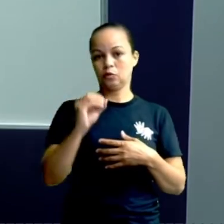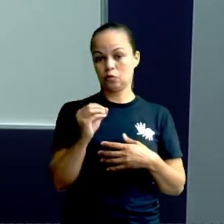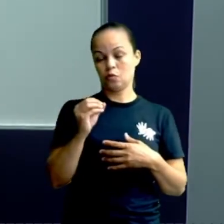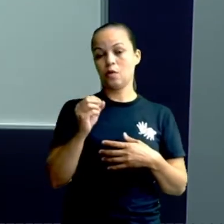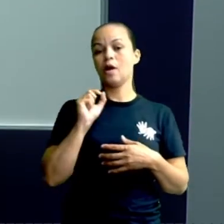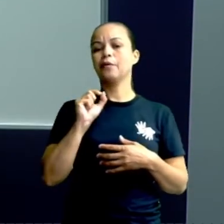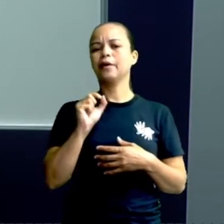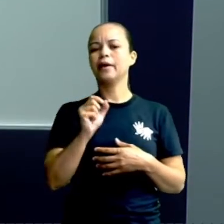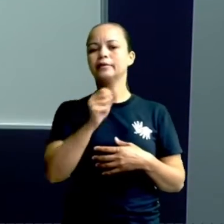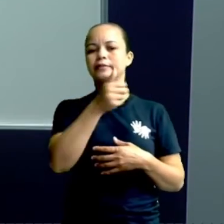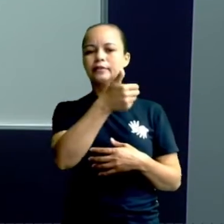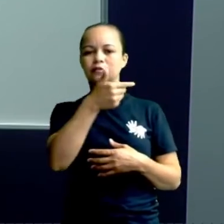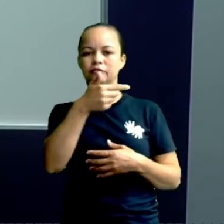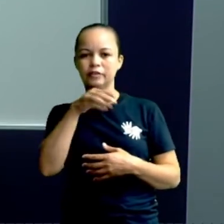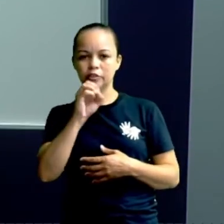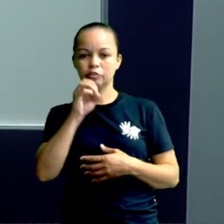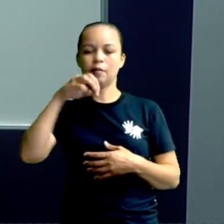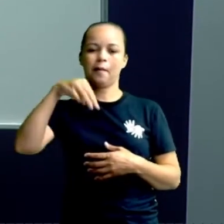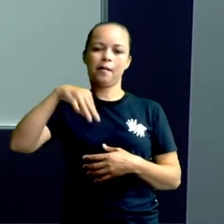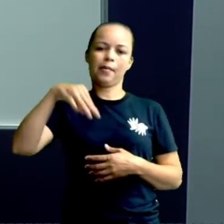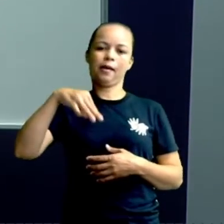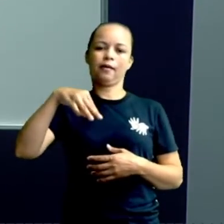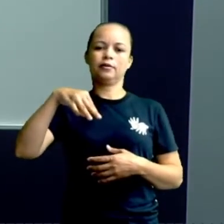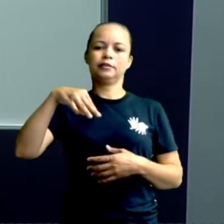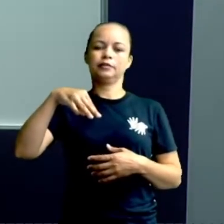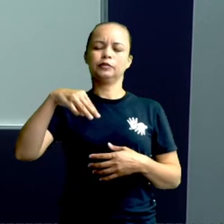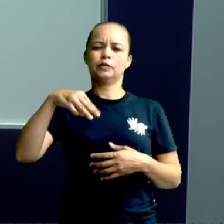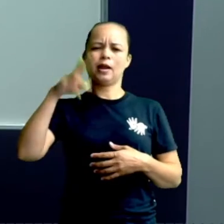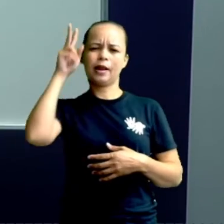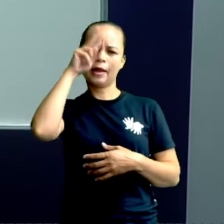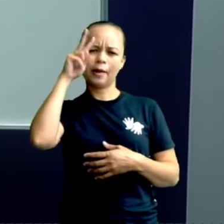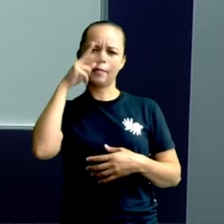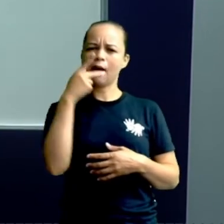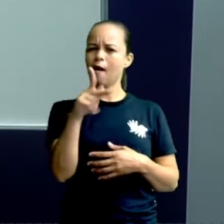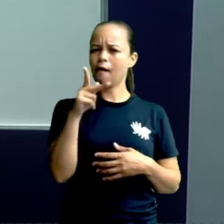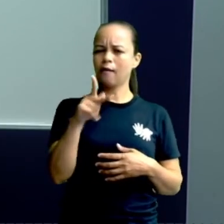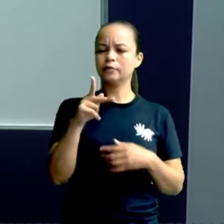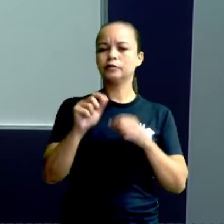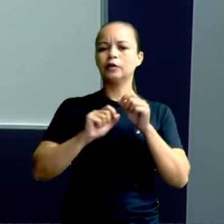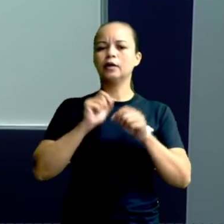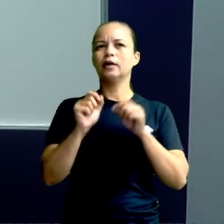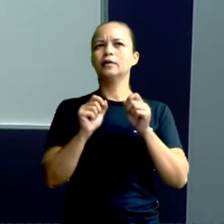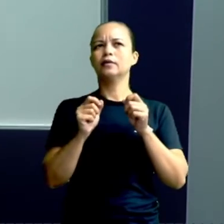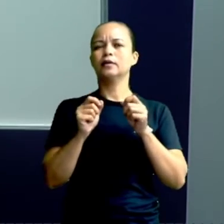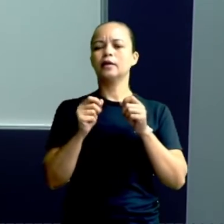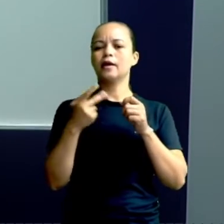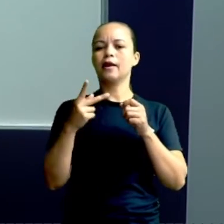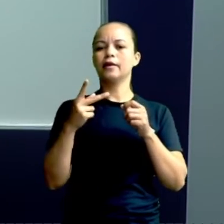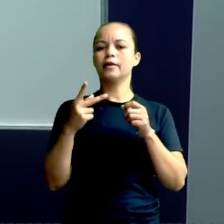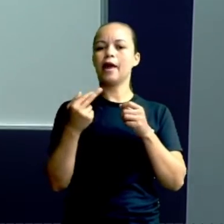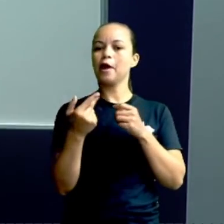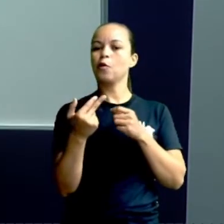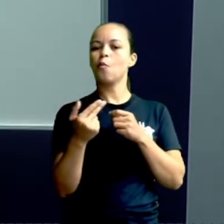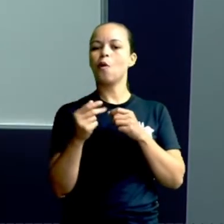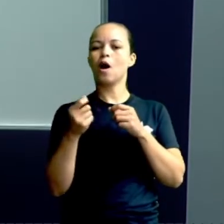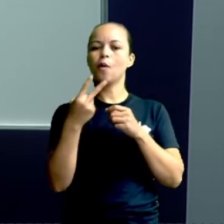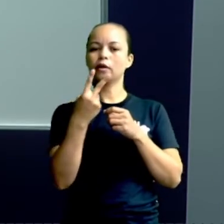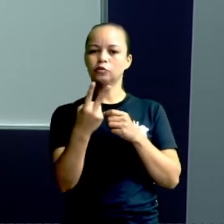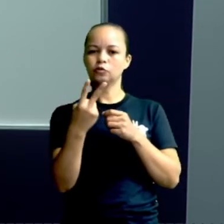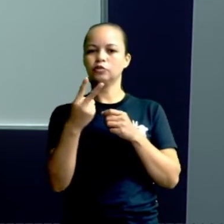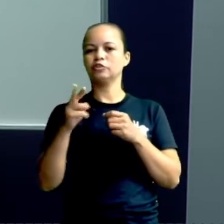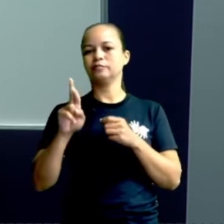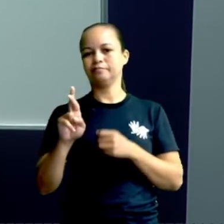120 metros. Lembrando que o diâmetro é igual a